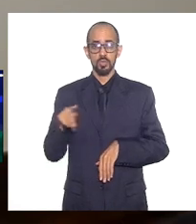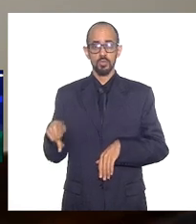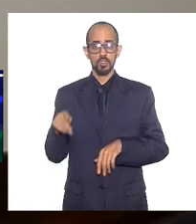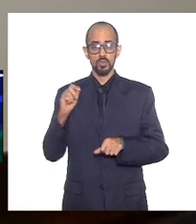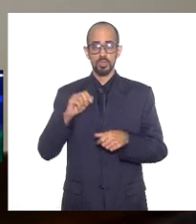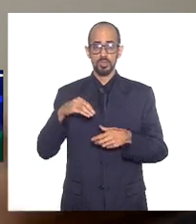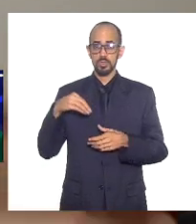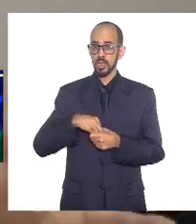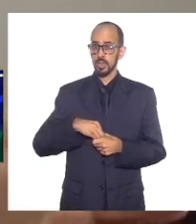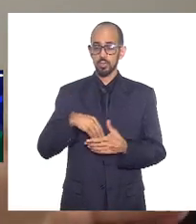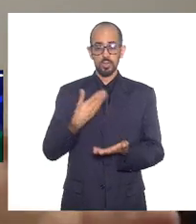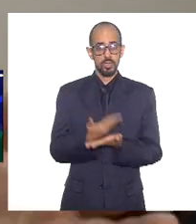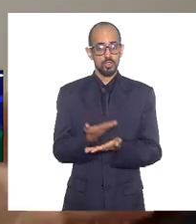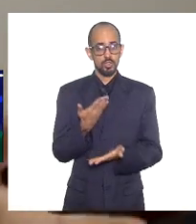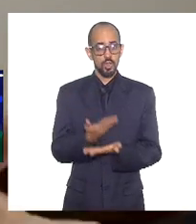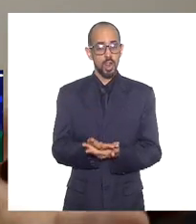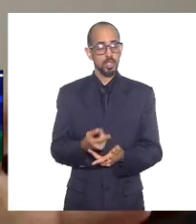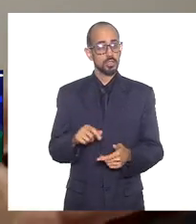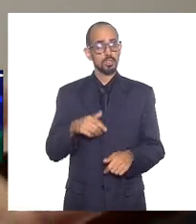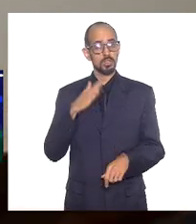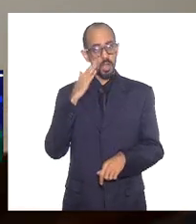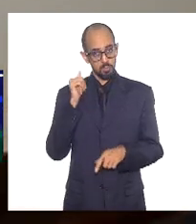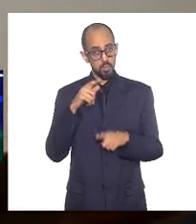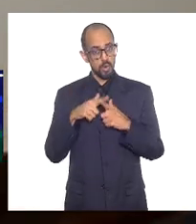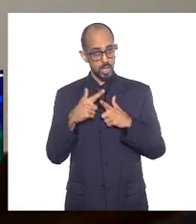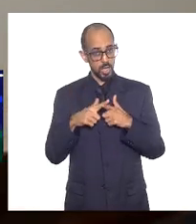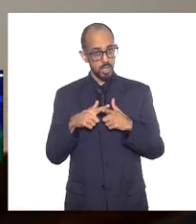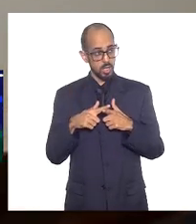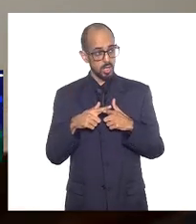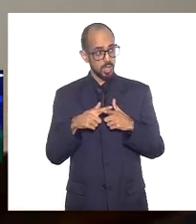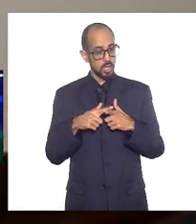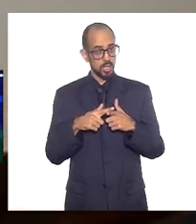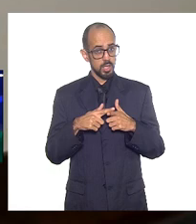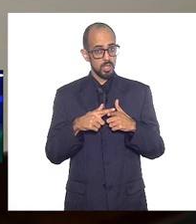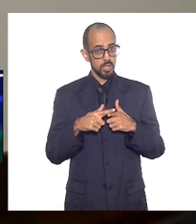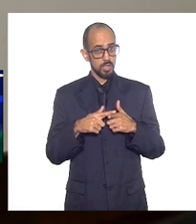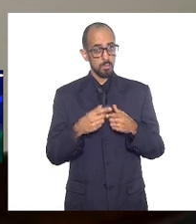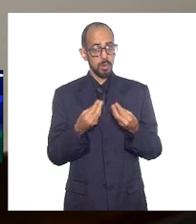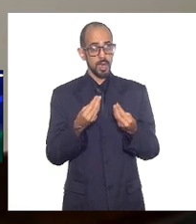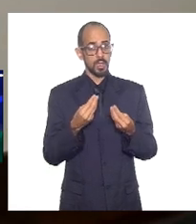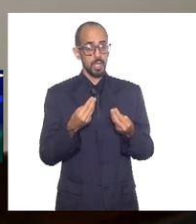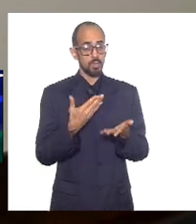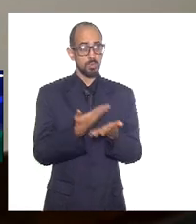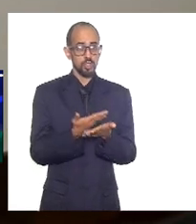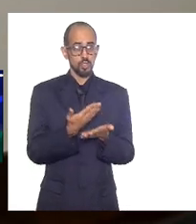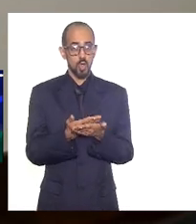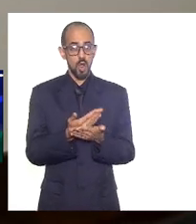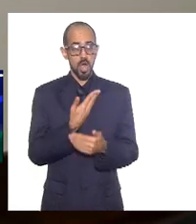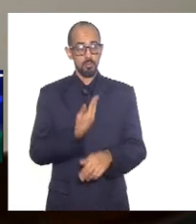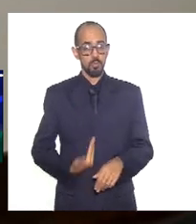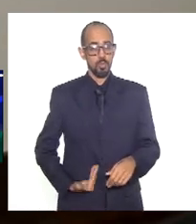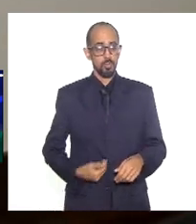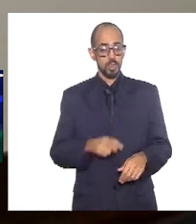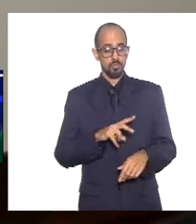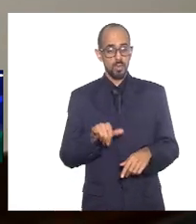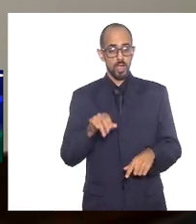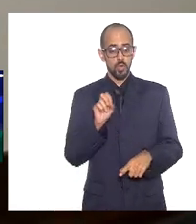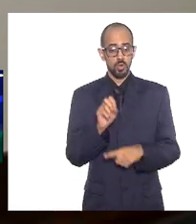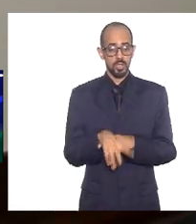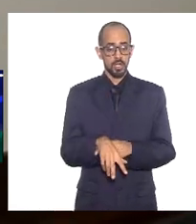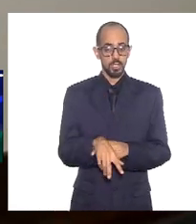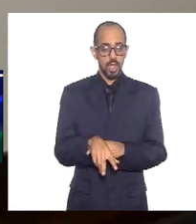nas redes públicas. Mas é claro, sabe por quê? Porque para que uma rede pública vai passar a contratar com